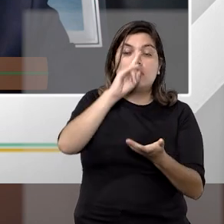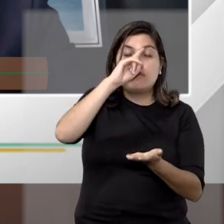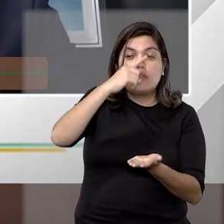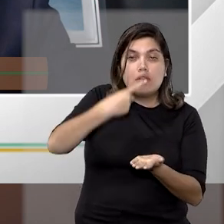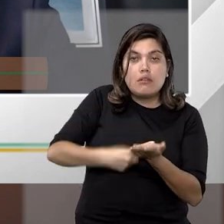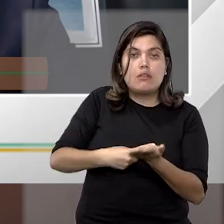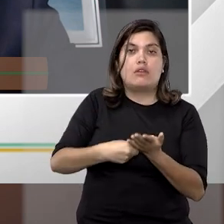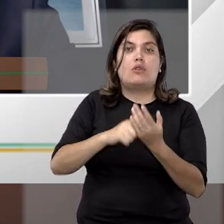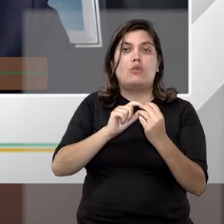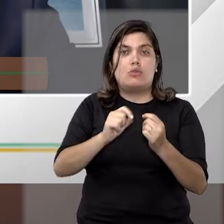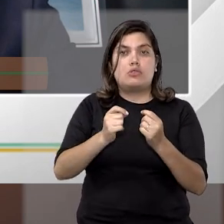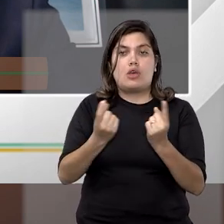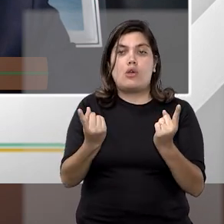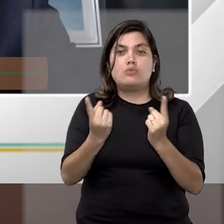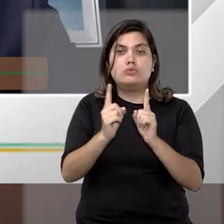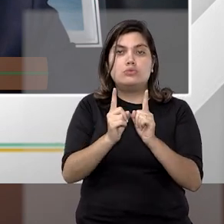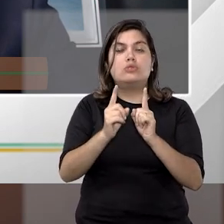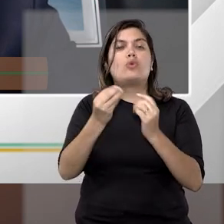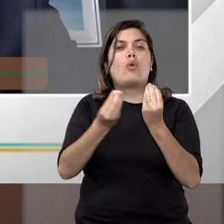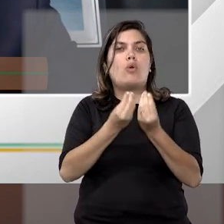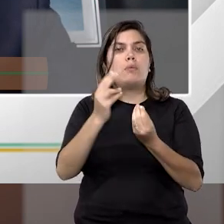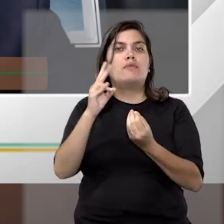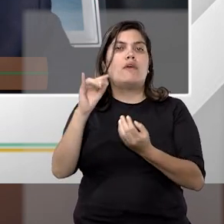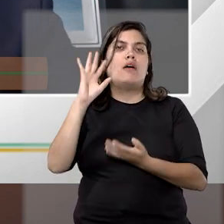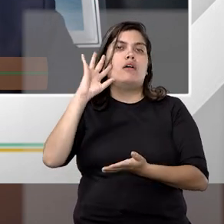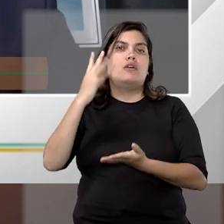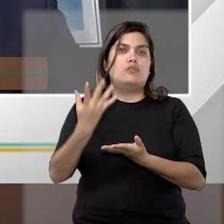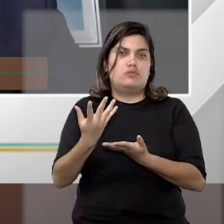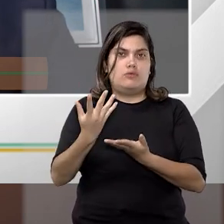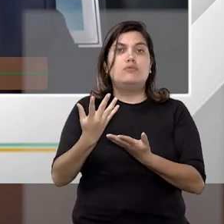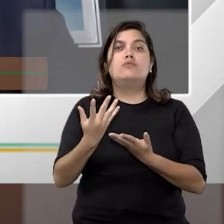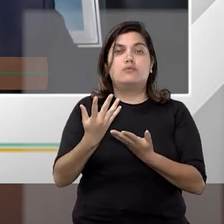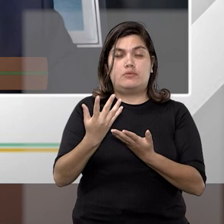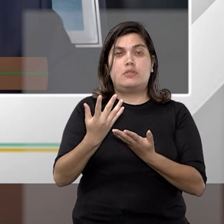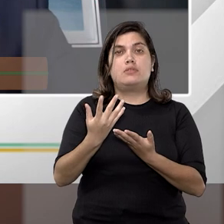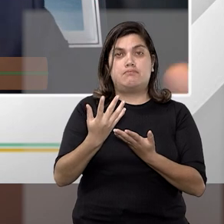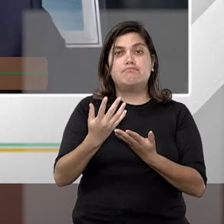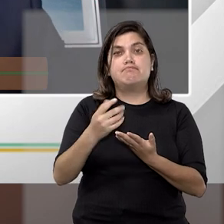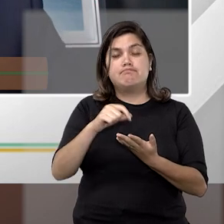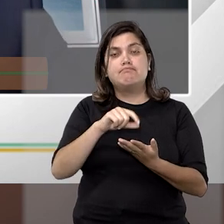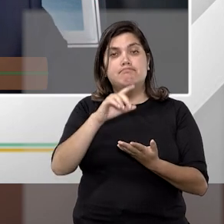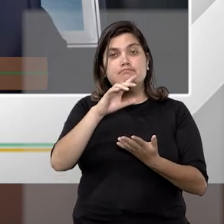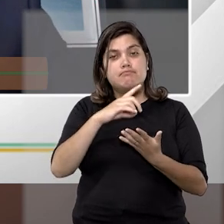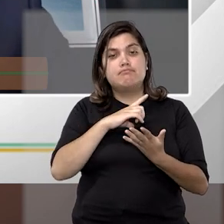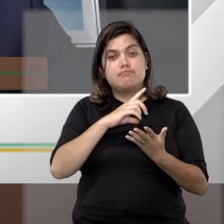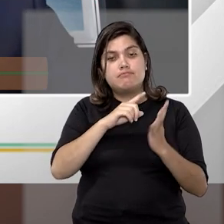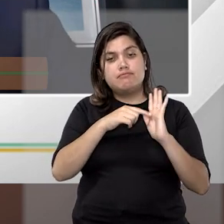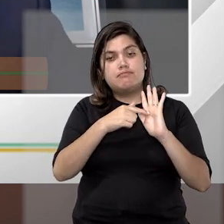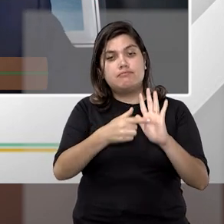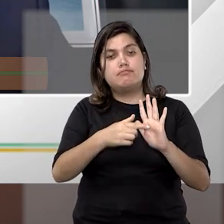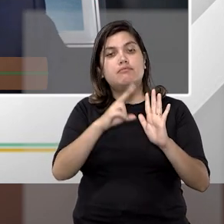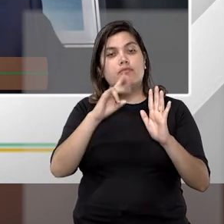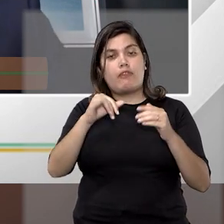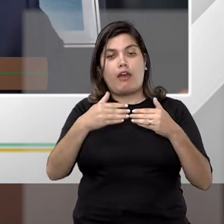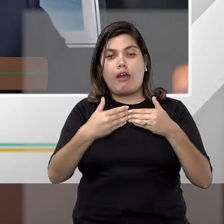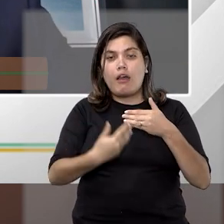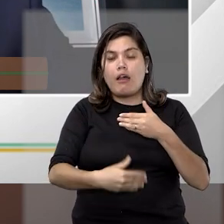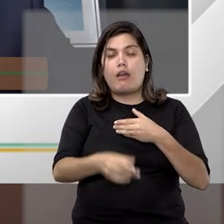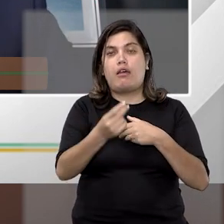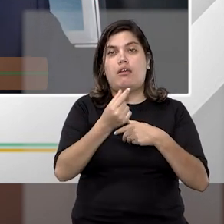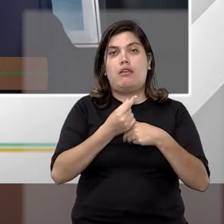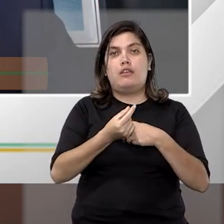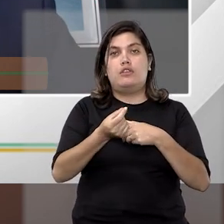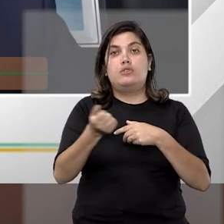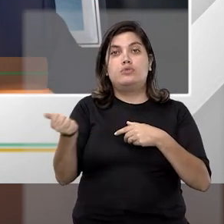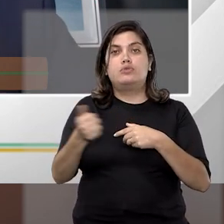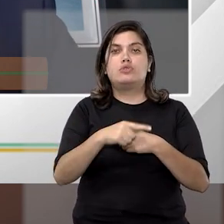essas partes chegarem a uma decisão de como vão resolver o conflito a solução dada e vai ser muito